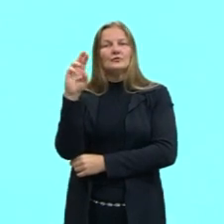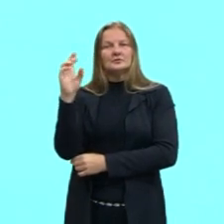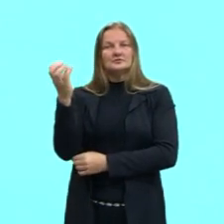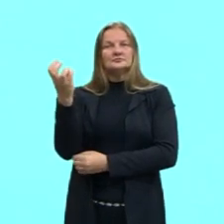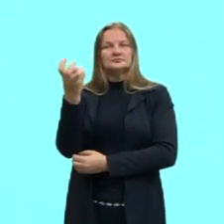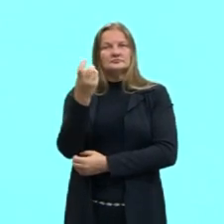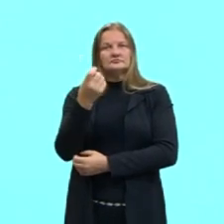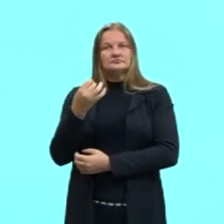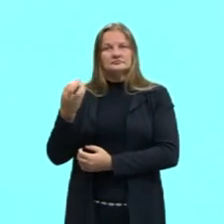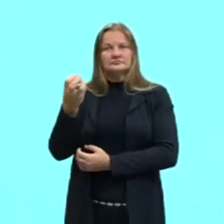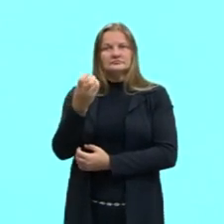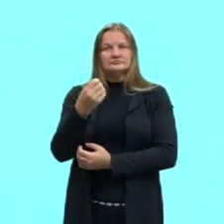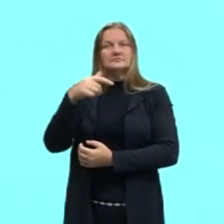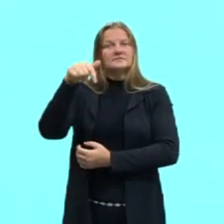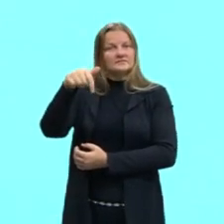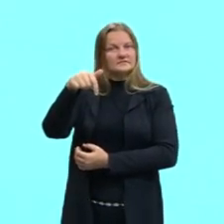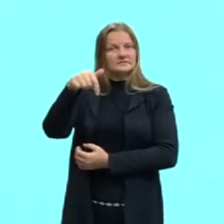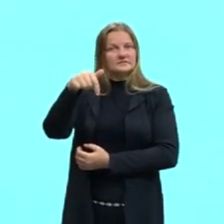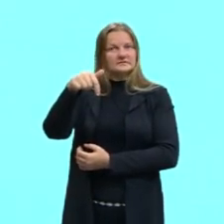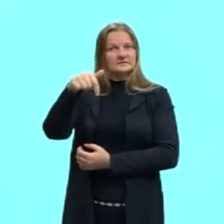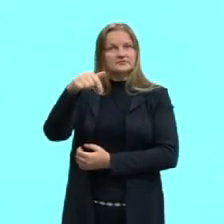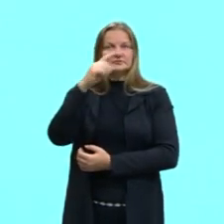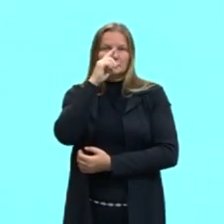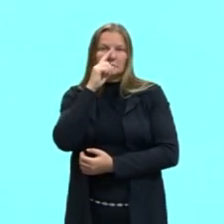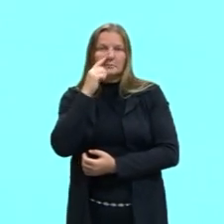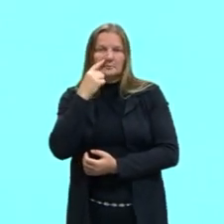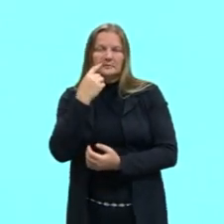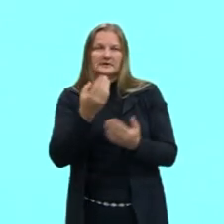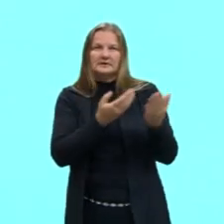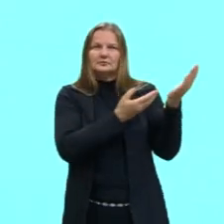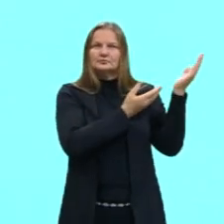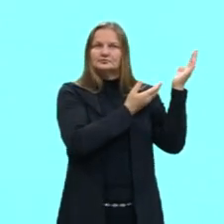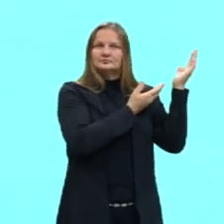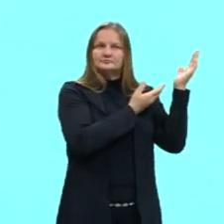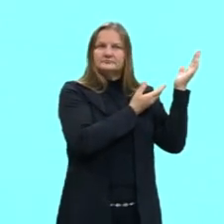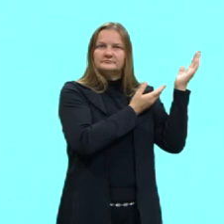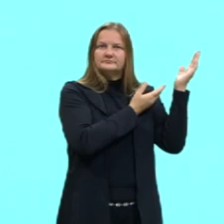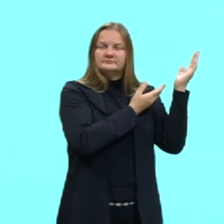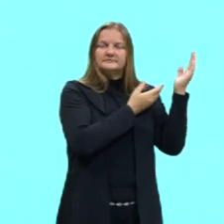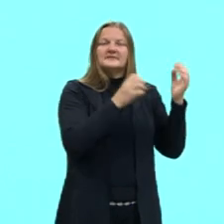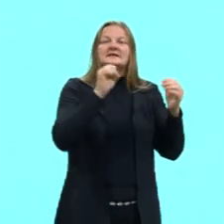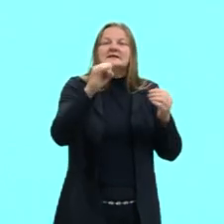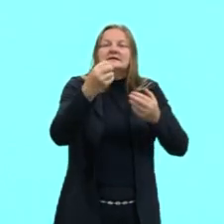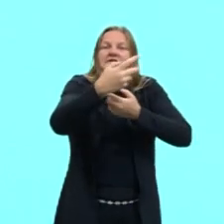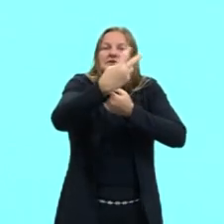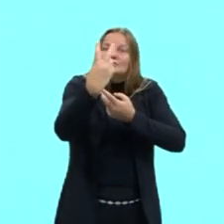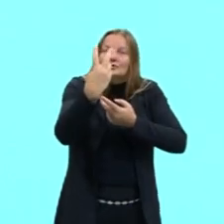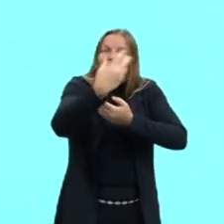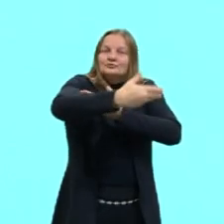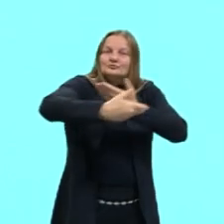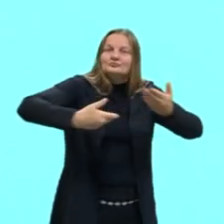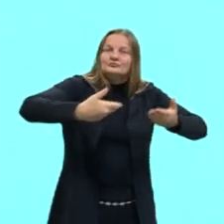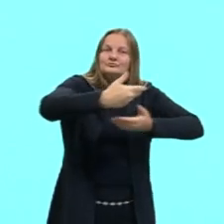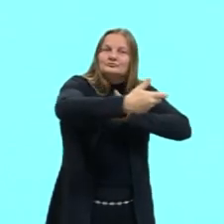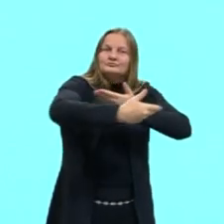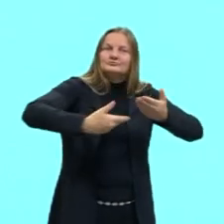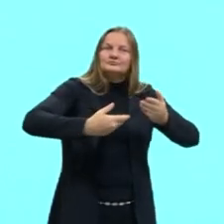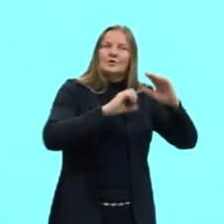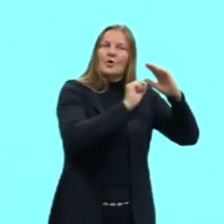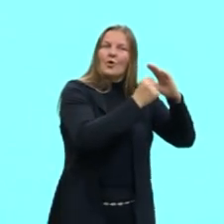um dois três quatro cinco seis sete trem amarelo se eu compartilhar dois elétrons eu vou ficar com